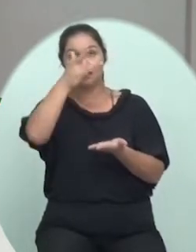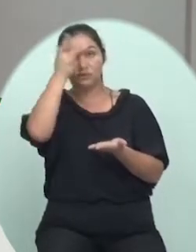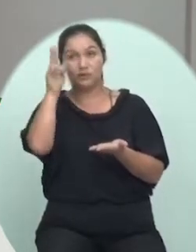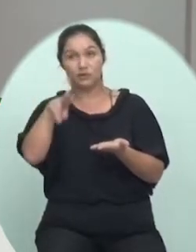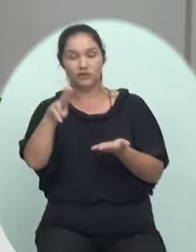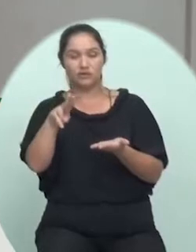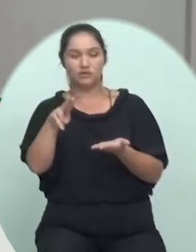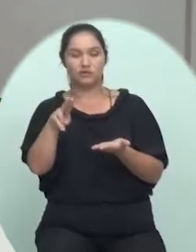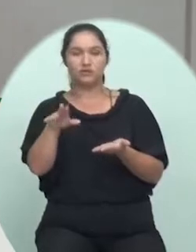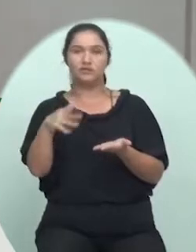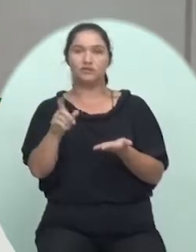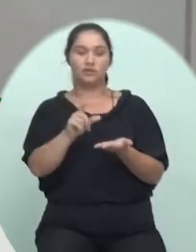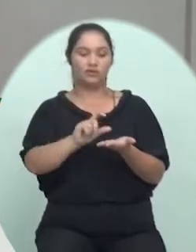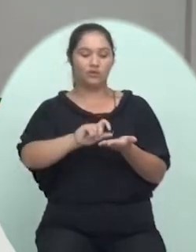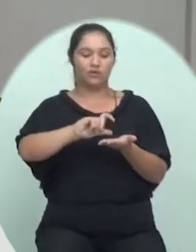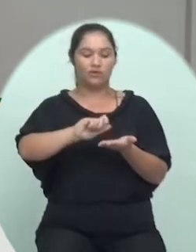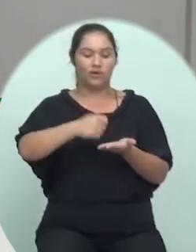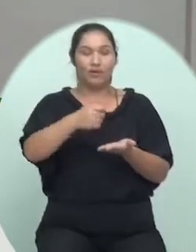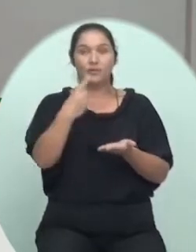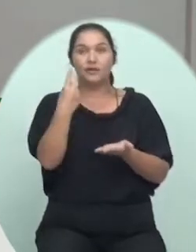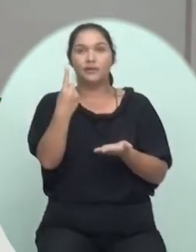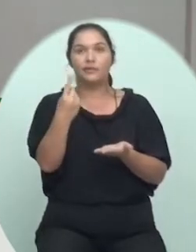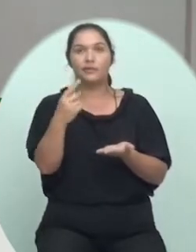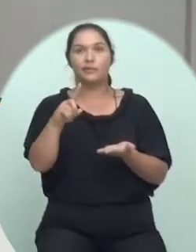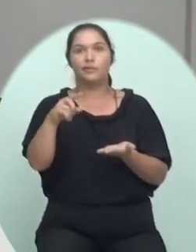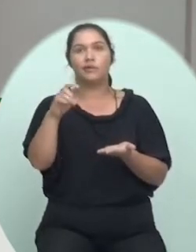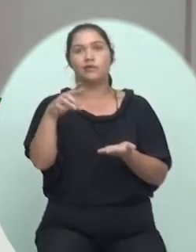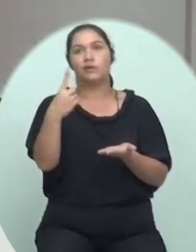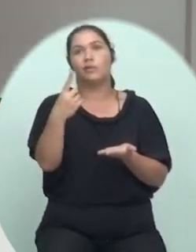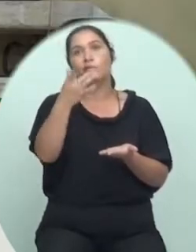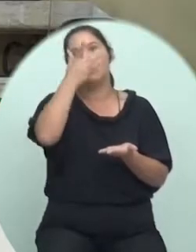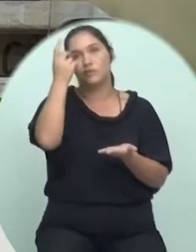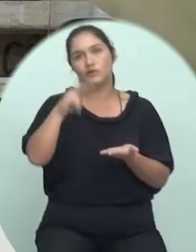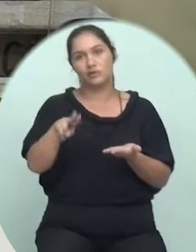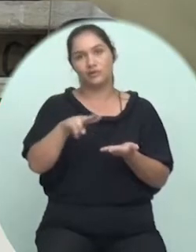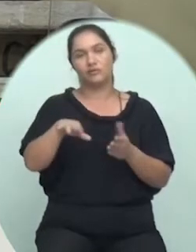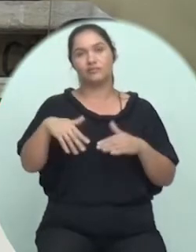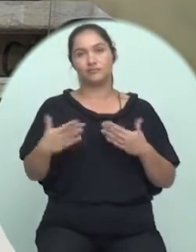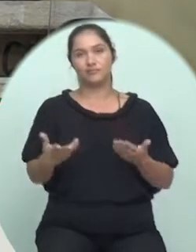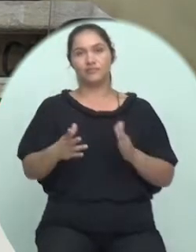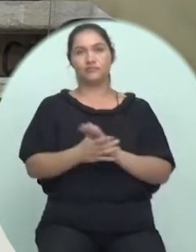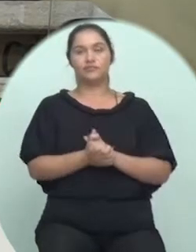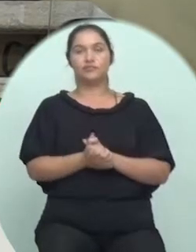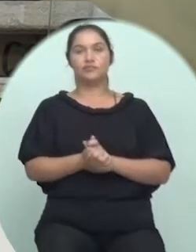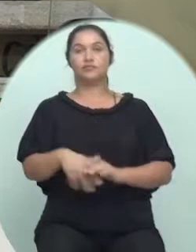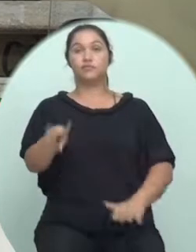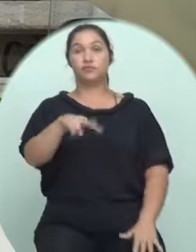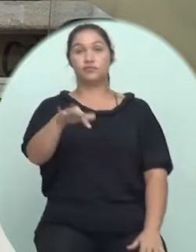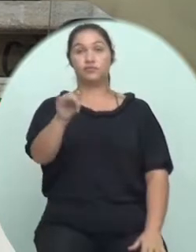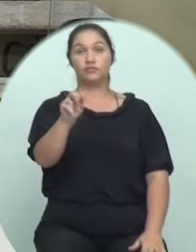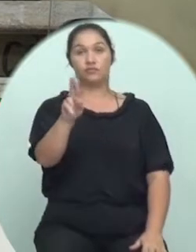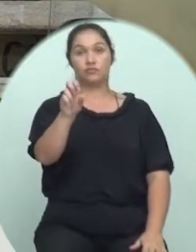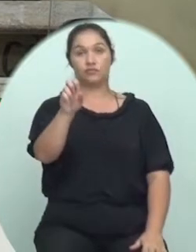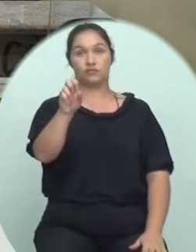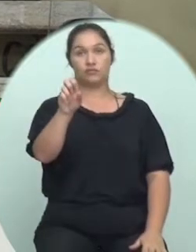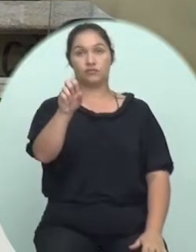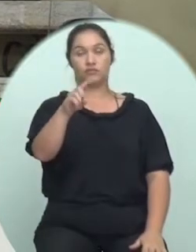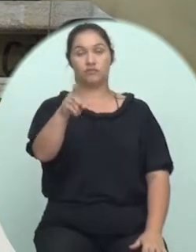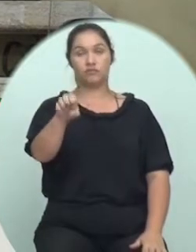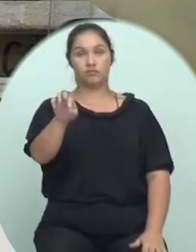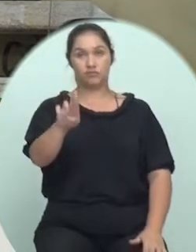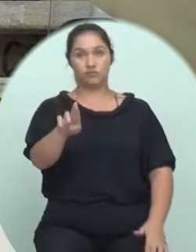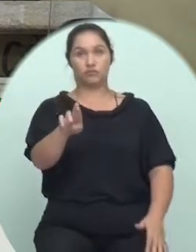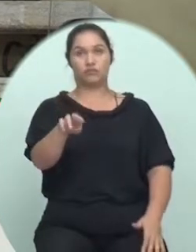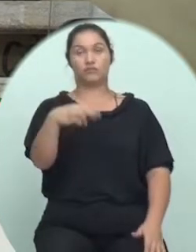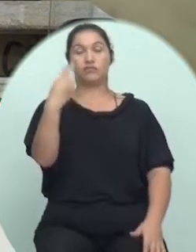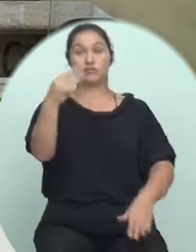disso. Obrigado, vereador. Obrigado, vereador Giovanna, pelo tempo. Com a palavra, o vereador Dailton Feuza. Vossa Excelência dispõe de 3 minutos e